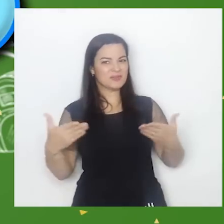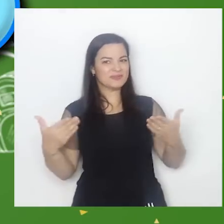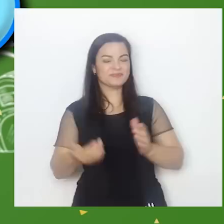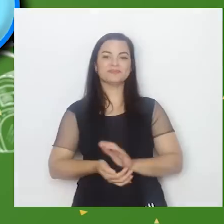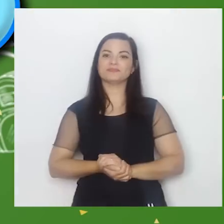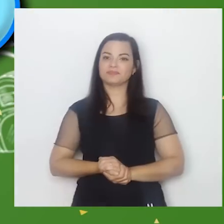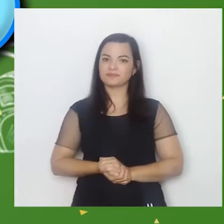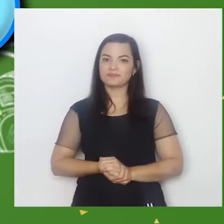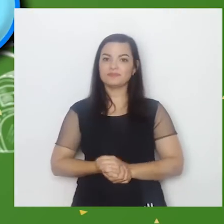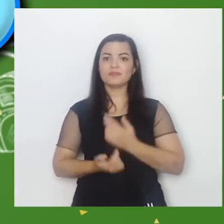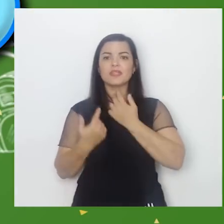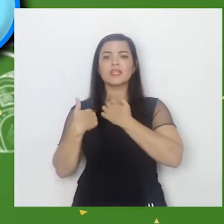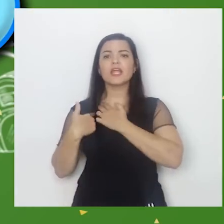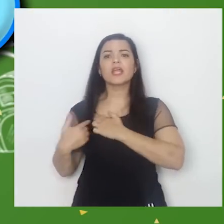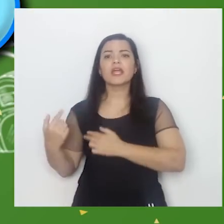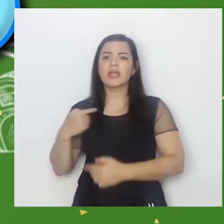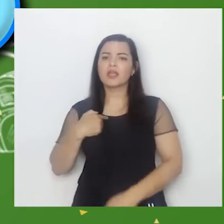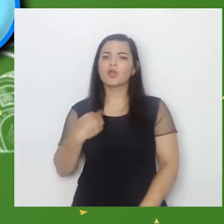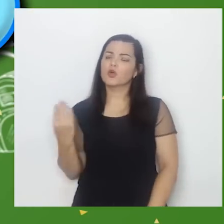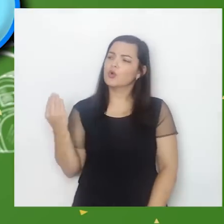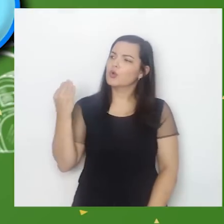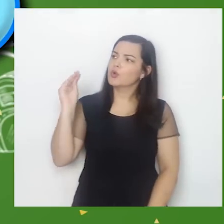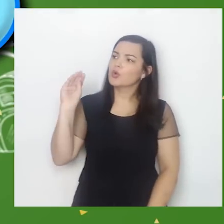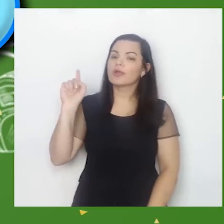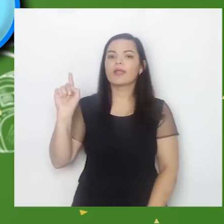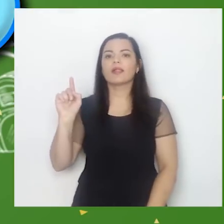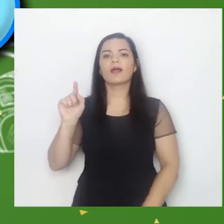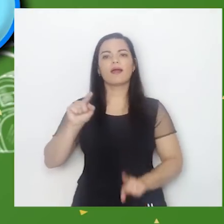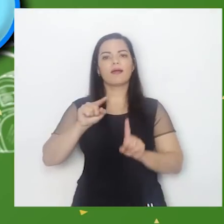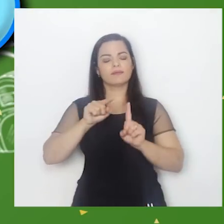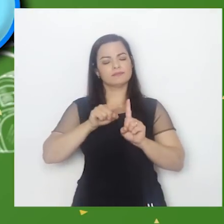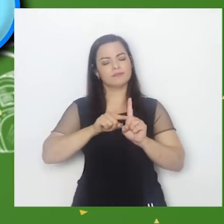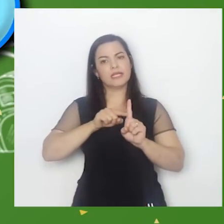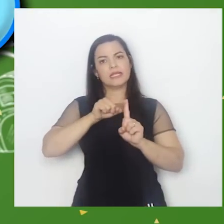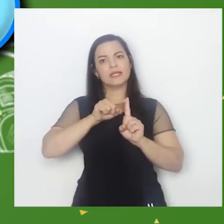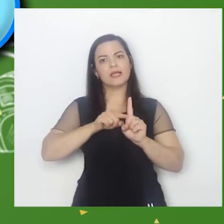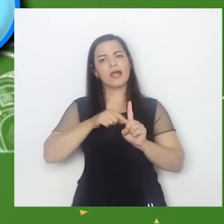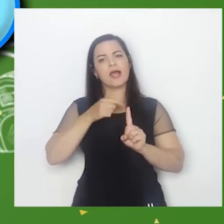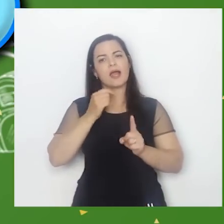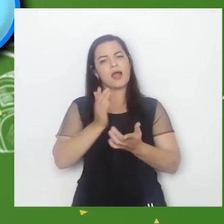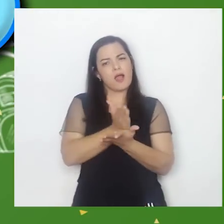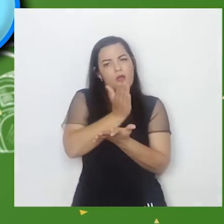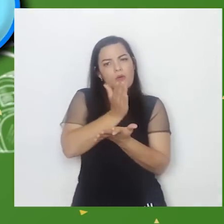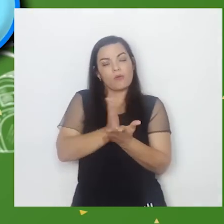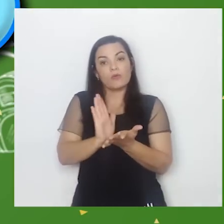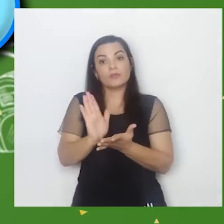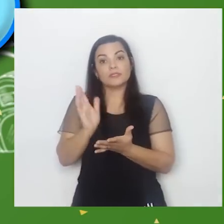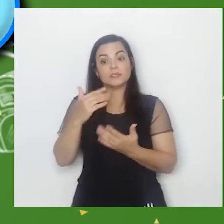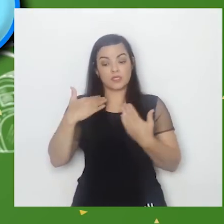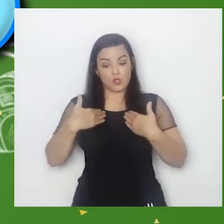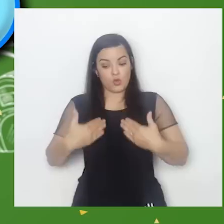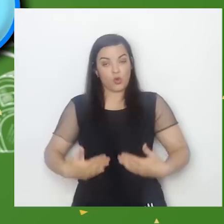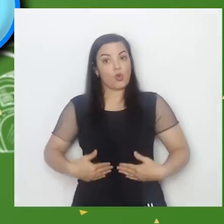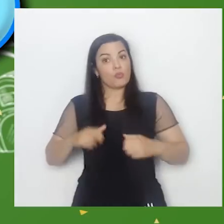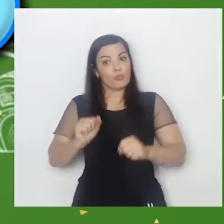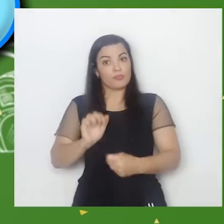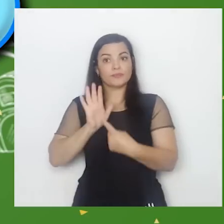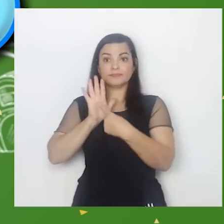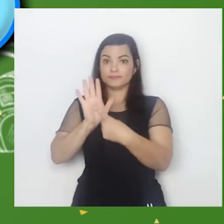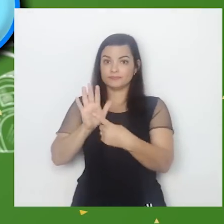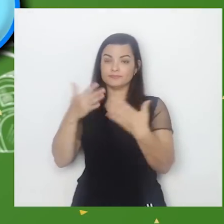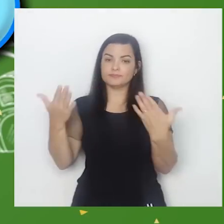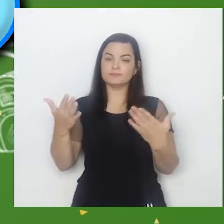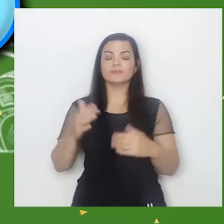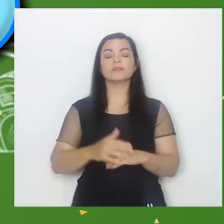hoje. A Pro colocou algumas temperaturas registradas no nosso corpo.